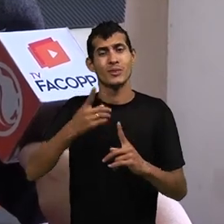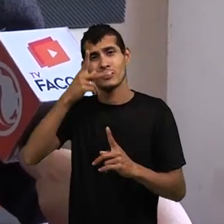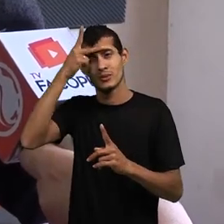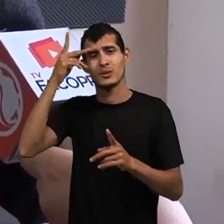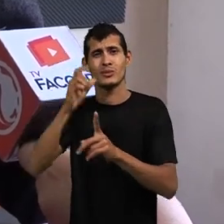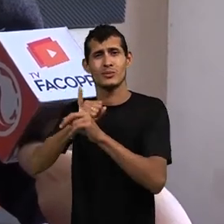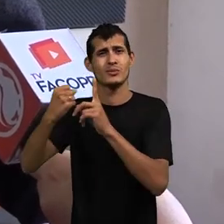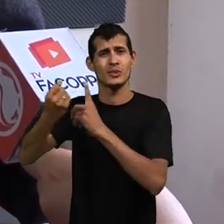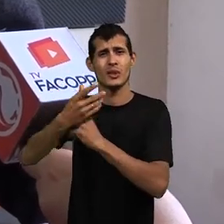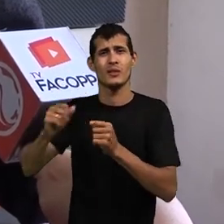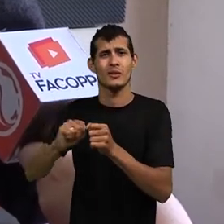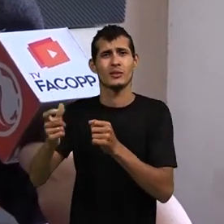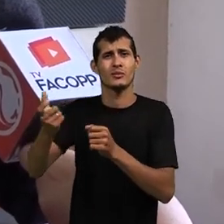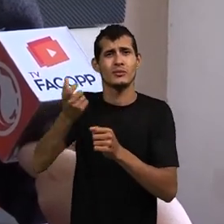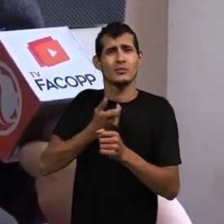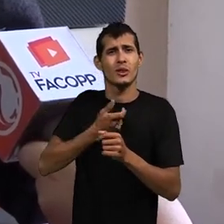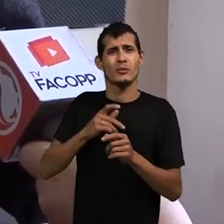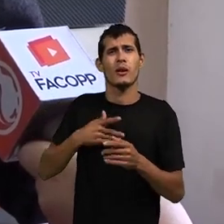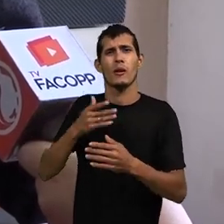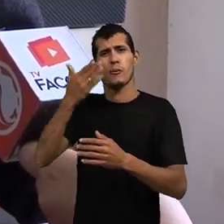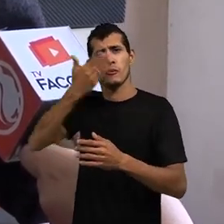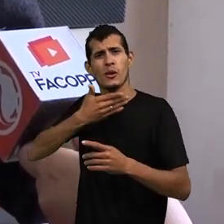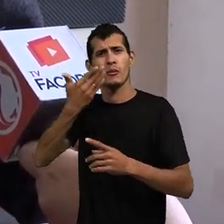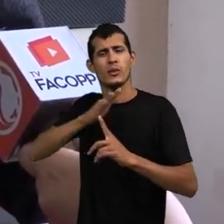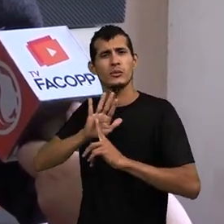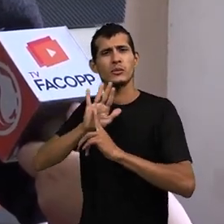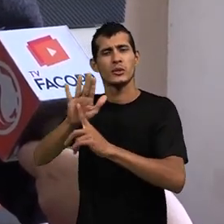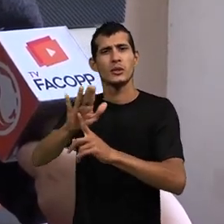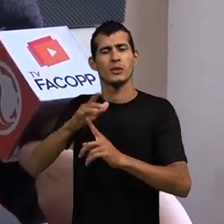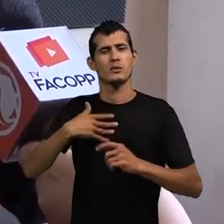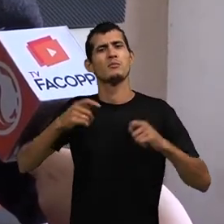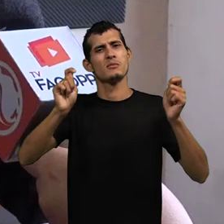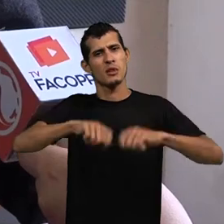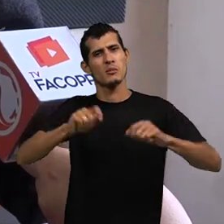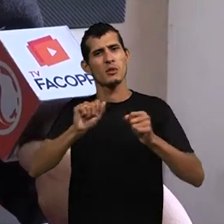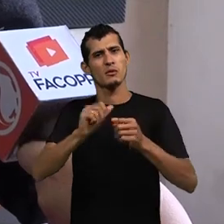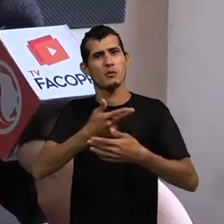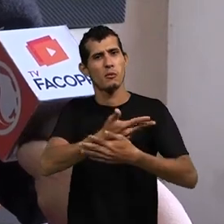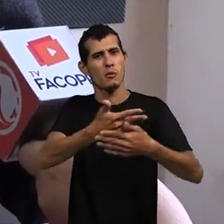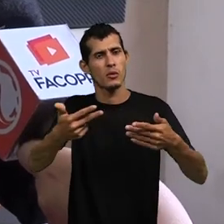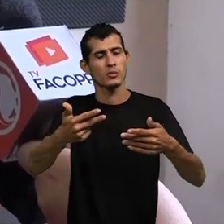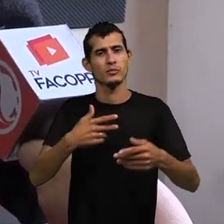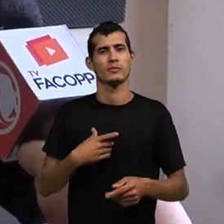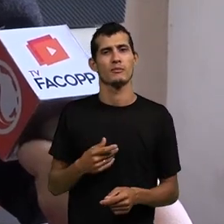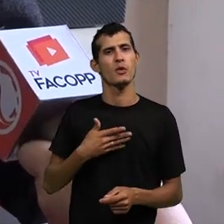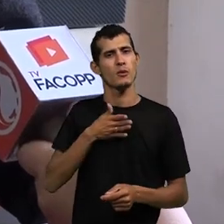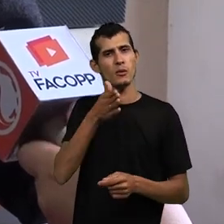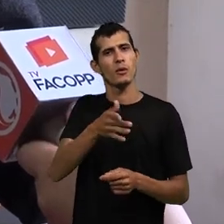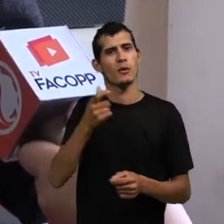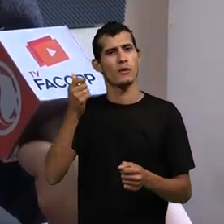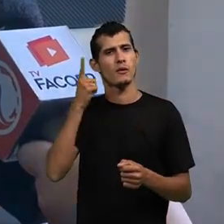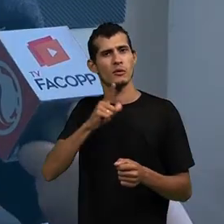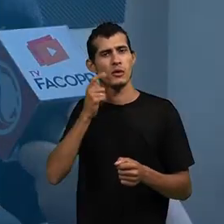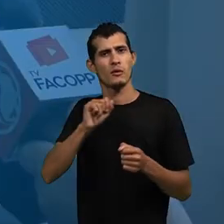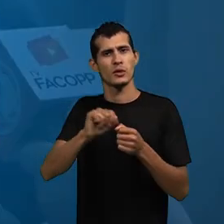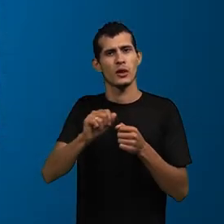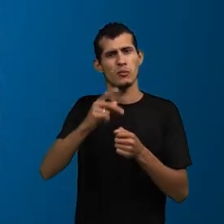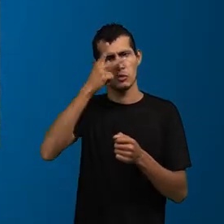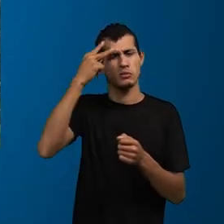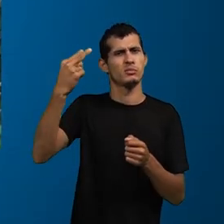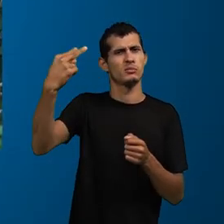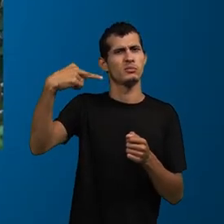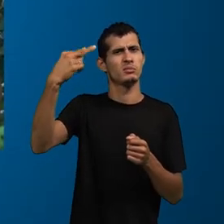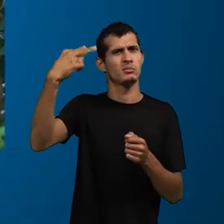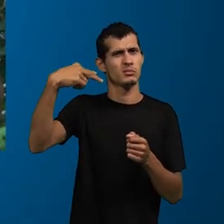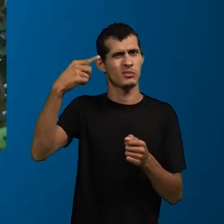que as pessoas te impõem. Você tem que provar o tempo todo que você é capaz de fazer algo. Você fala, eu vou fazer, aí a pessoa às vezes olha para